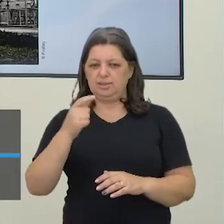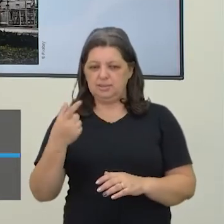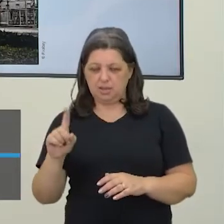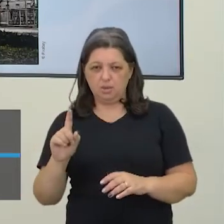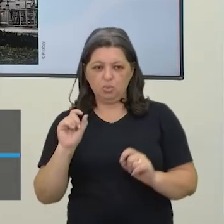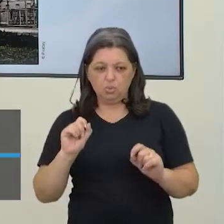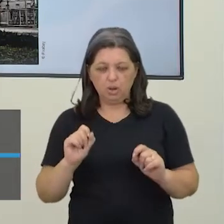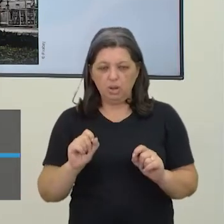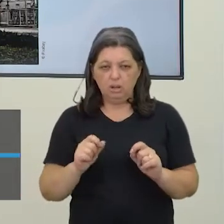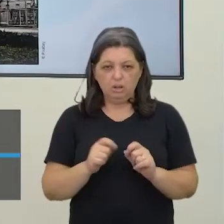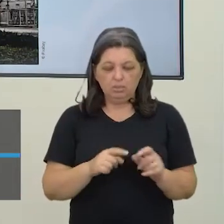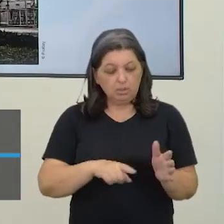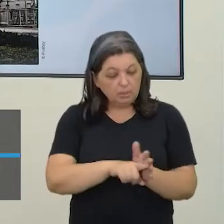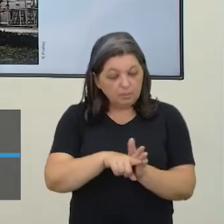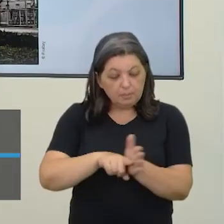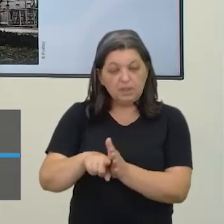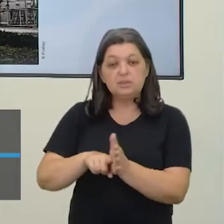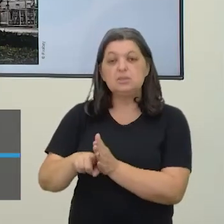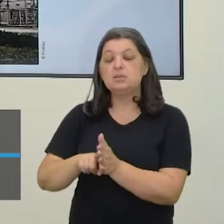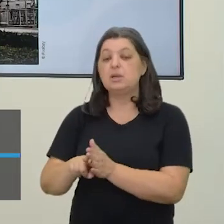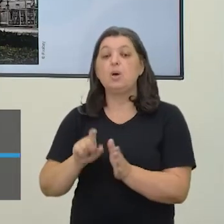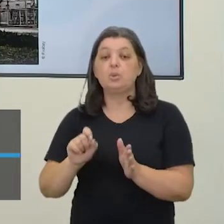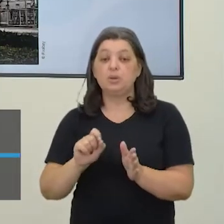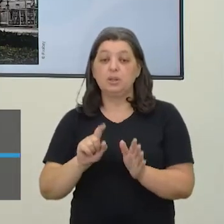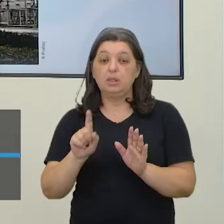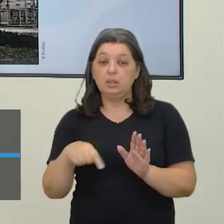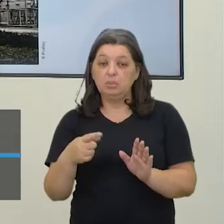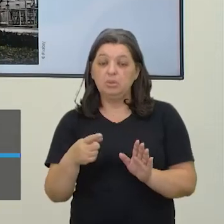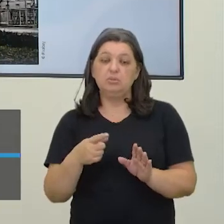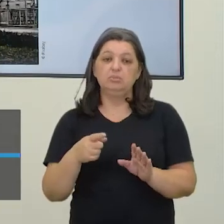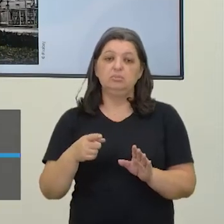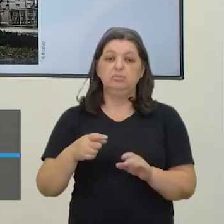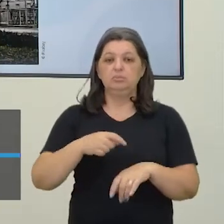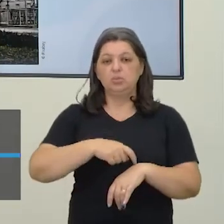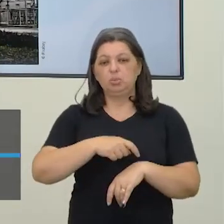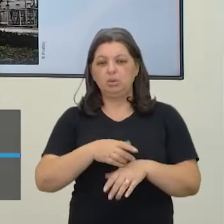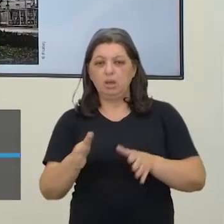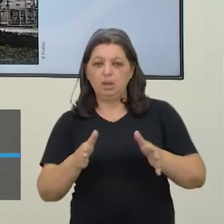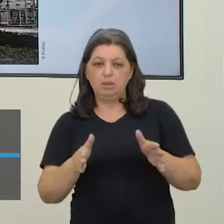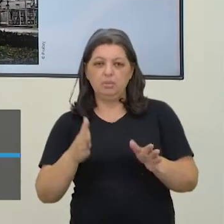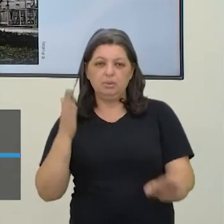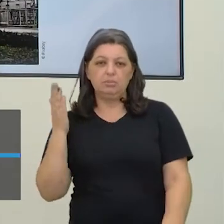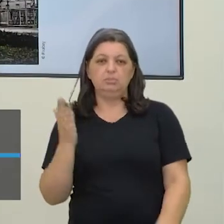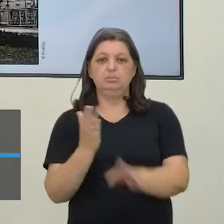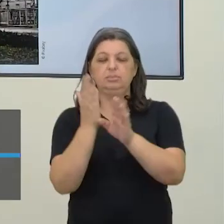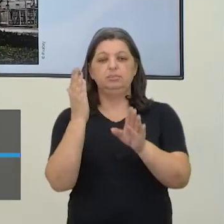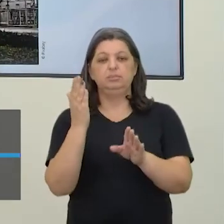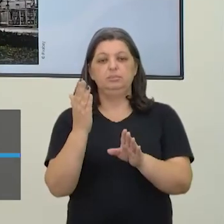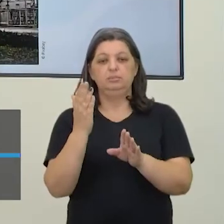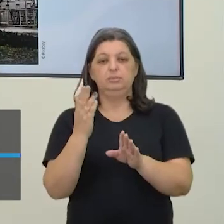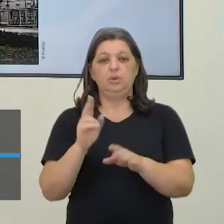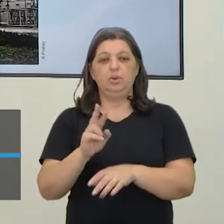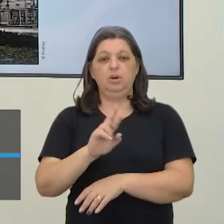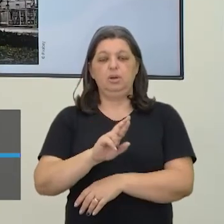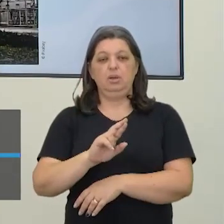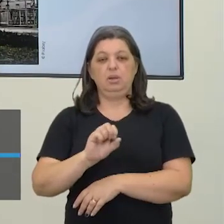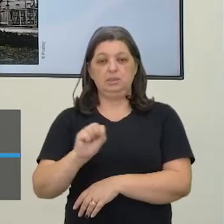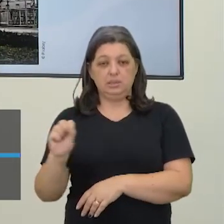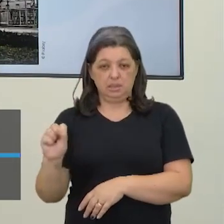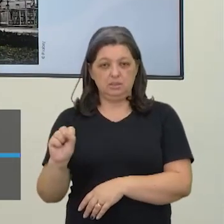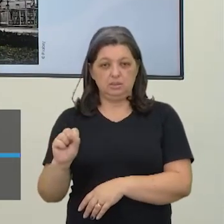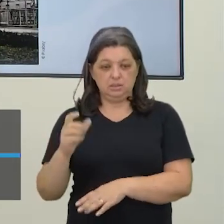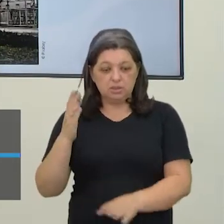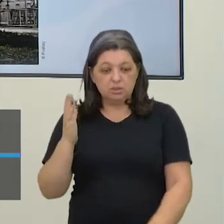E foram investigados o que se tratava e depois de algum tempo a União Soviética acabou assumindo que